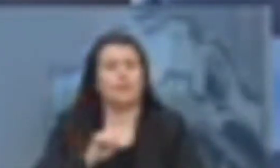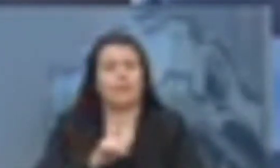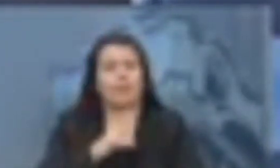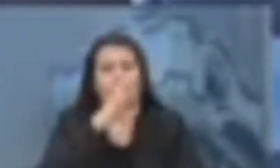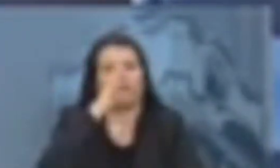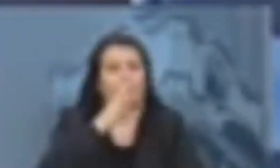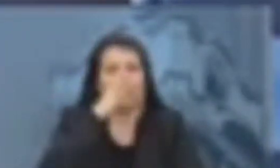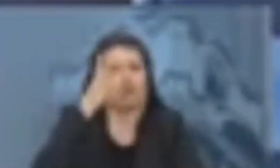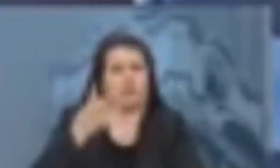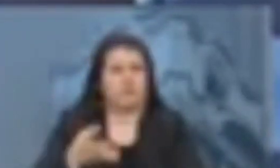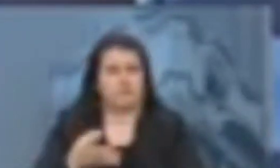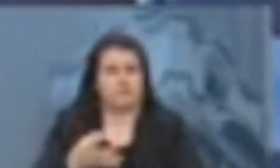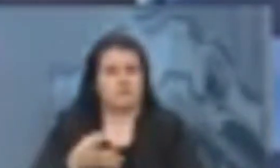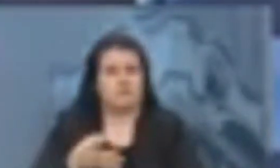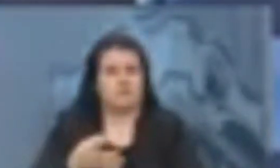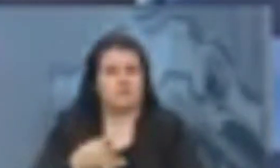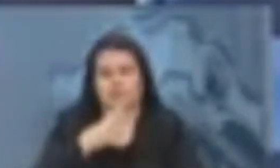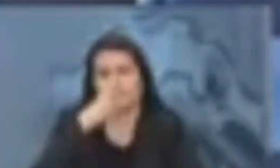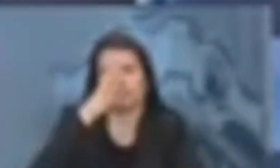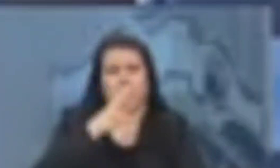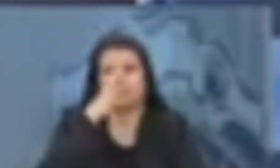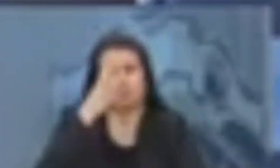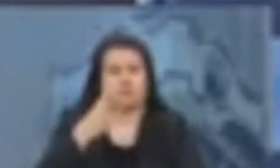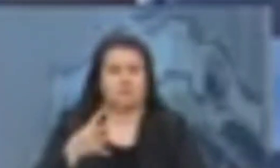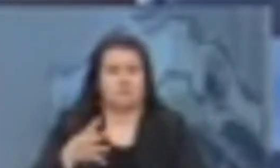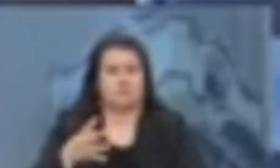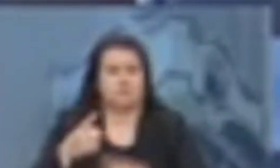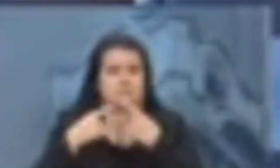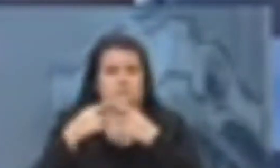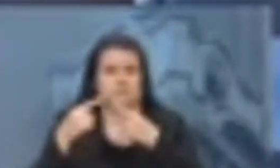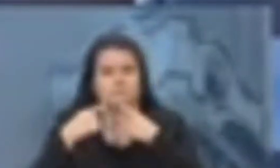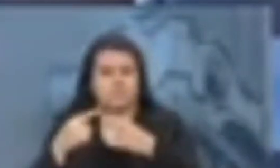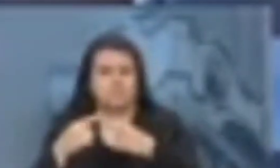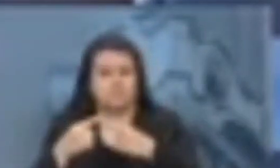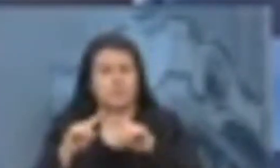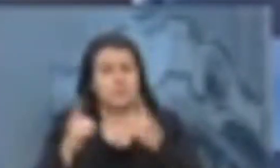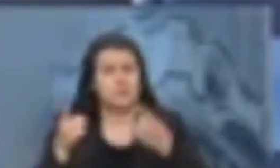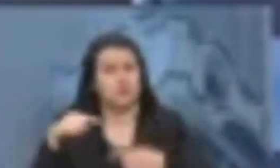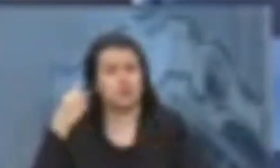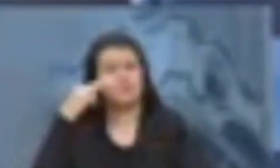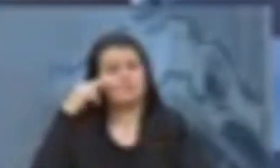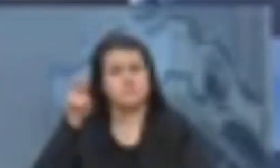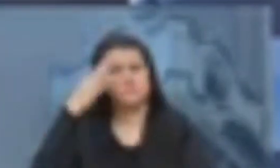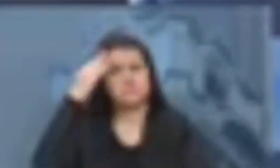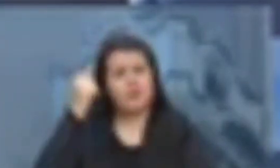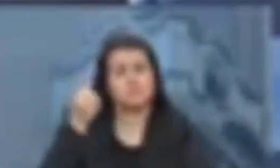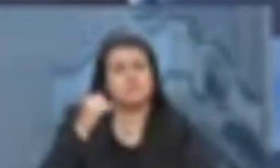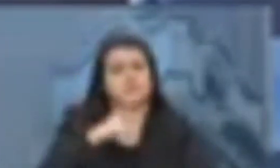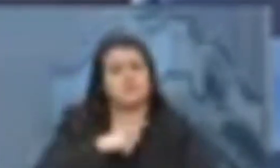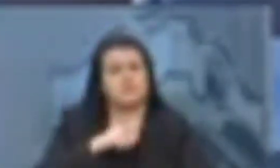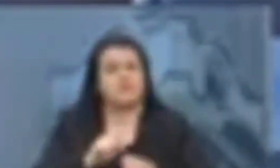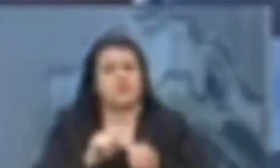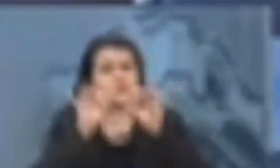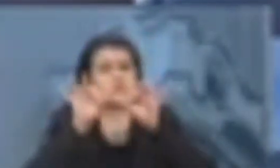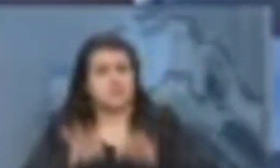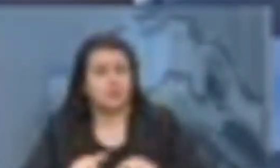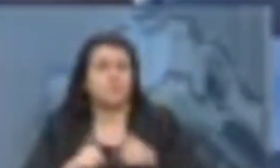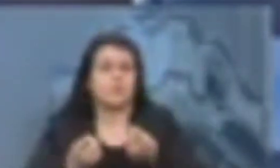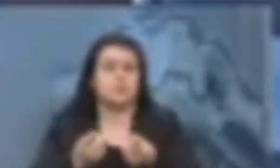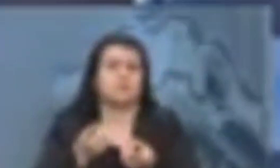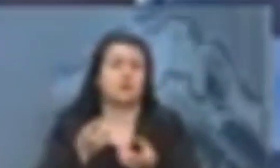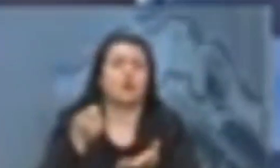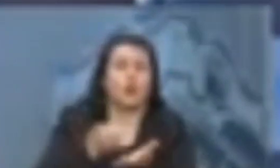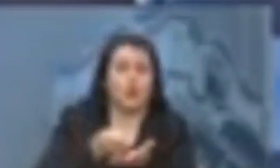crítica vazia. A gente reconhece quando existe acerto, mas também cobra, como a oposição